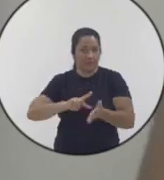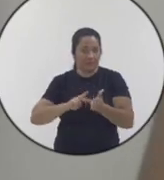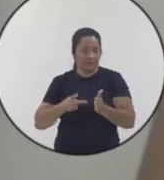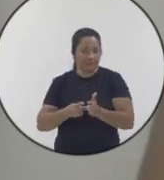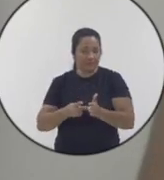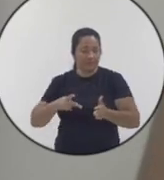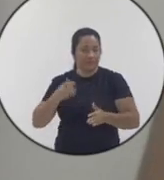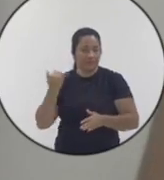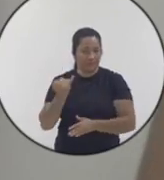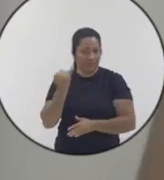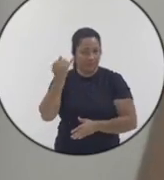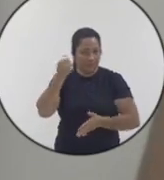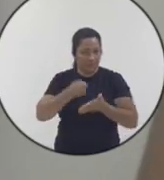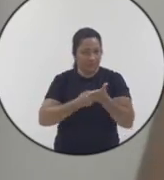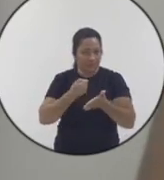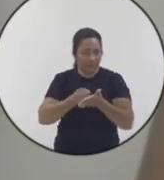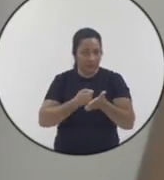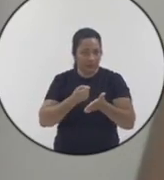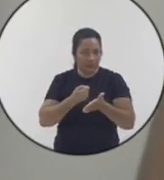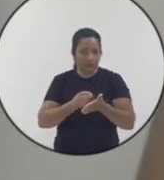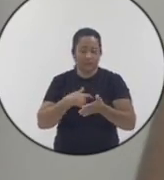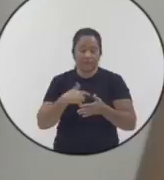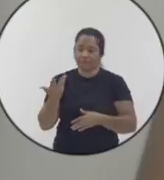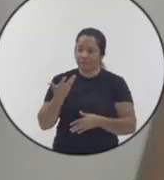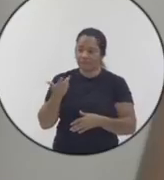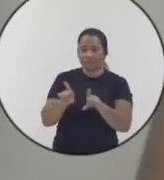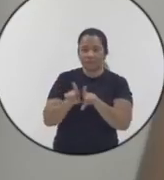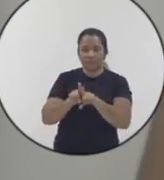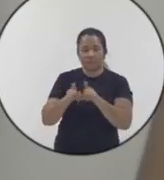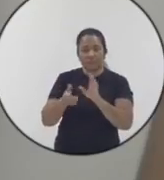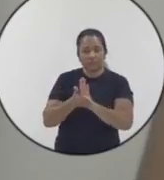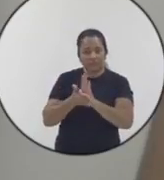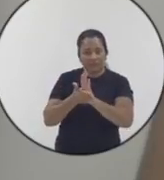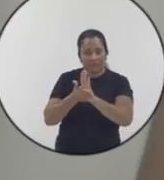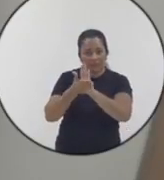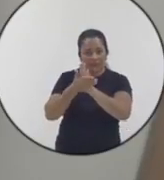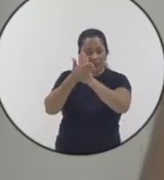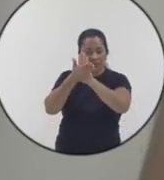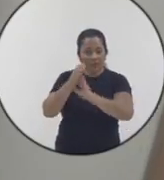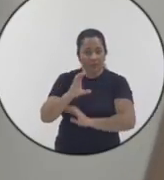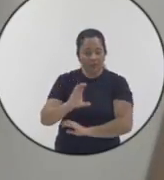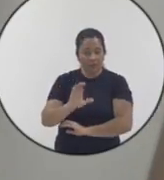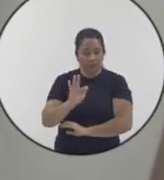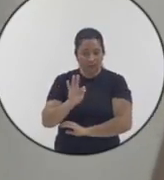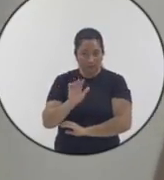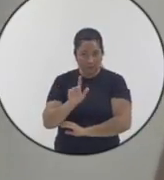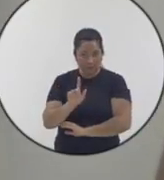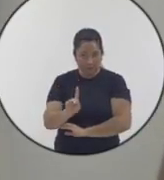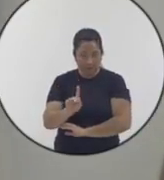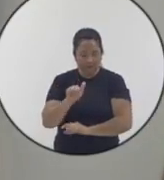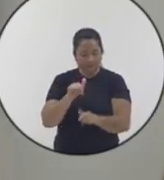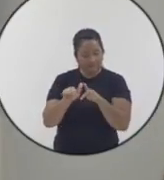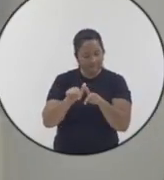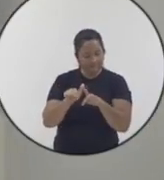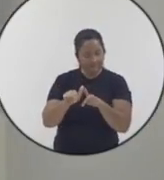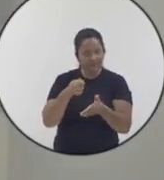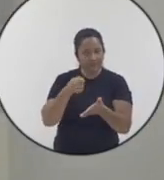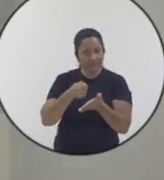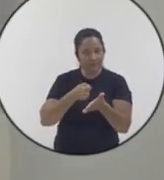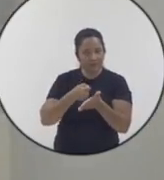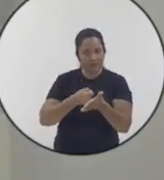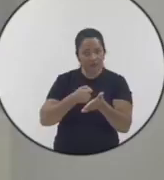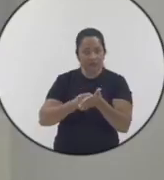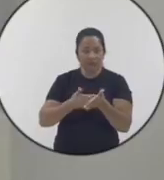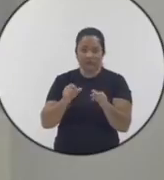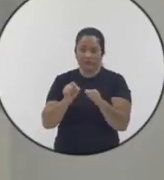Antes de mais nada, eu queria parabenizar o Conselho Federal de Psicologia pelo trabalho, pelo que tem